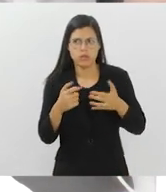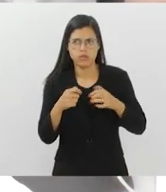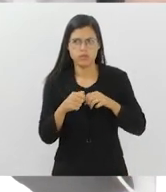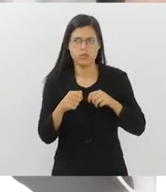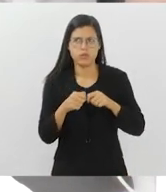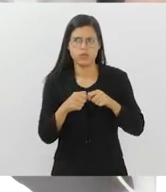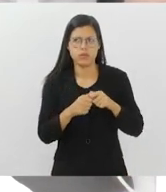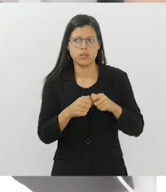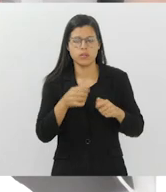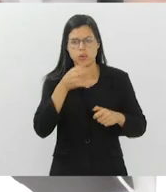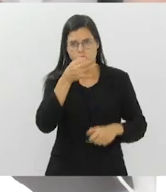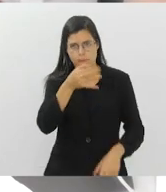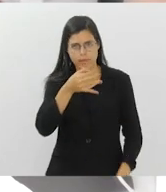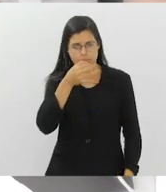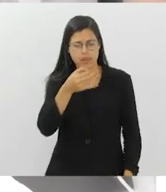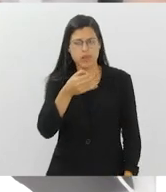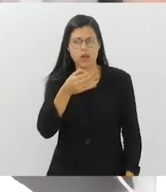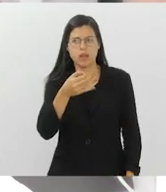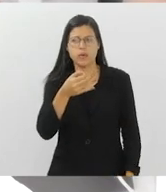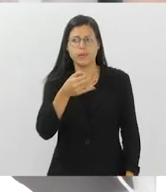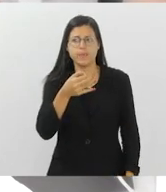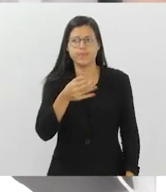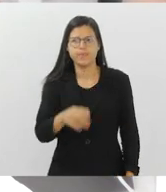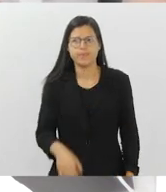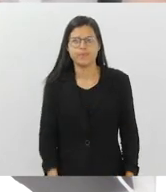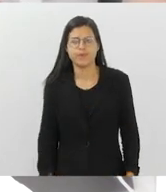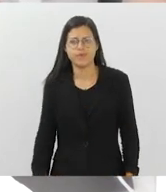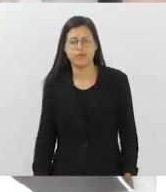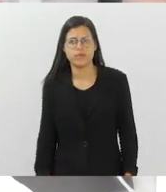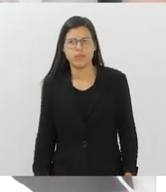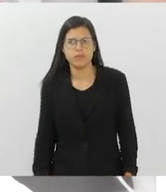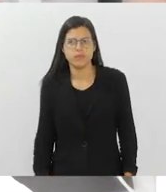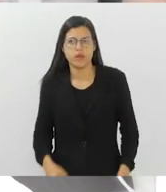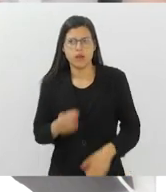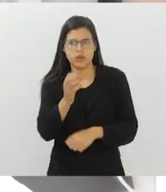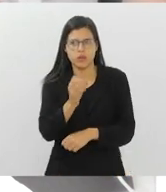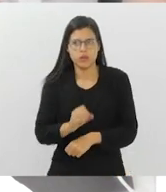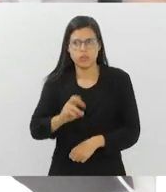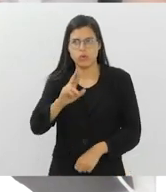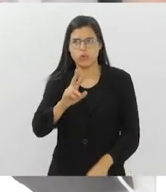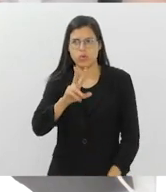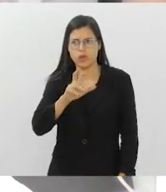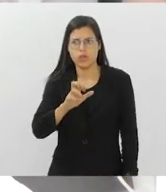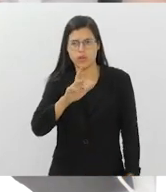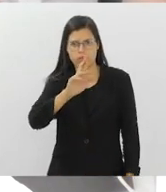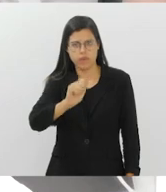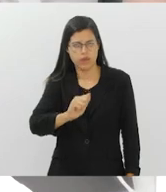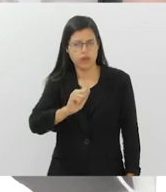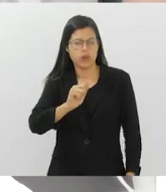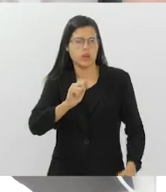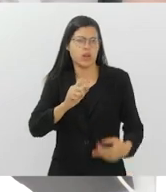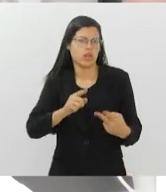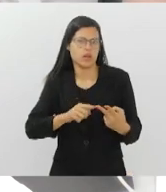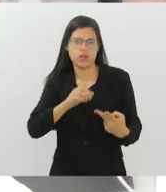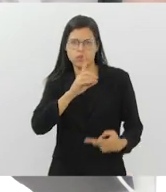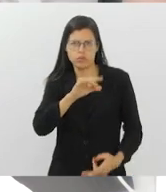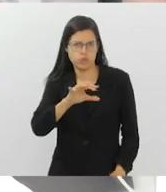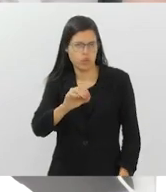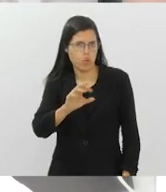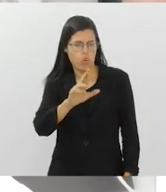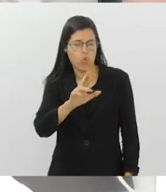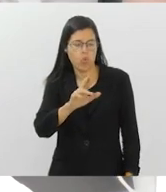esse comentário. Isto não impede que a doutora Vera e o senhor Diogo, enfim, qualquer um que esteja aqui,